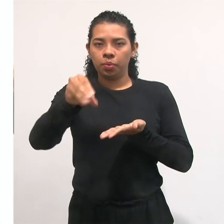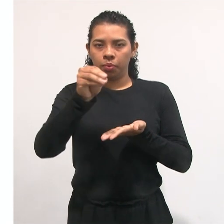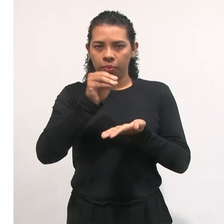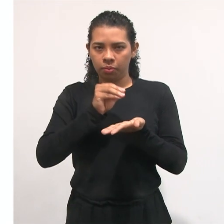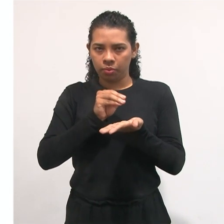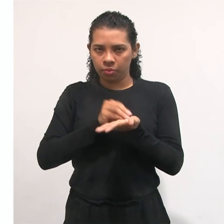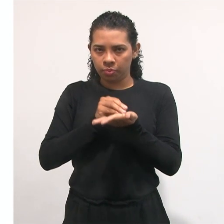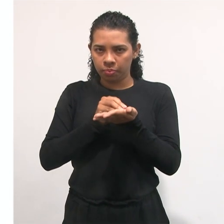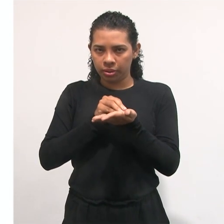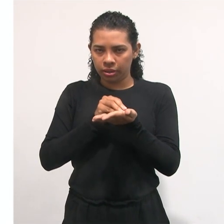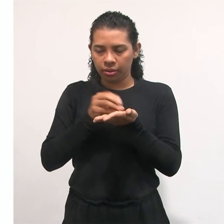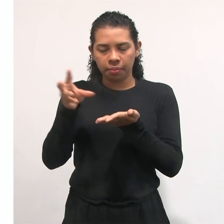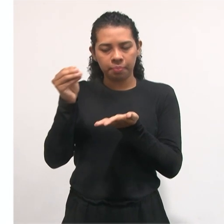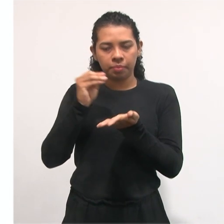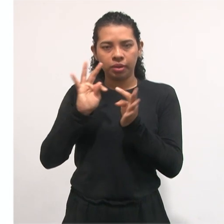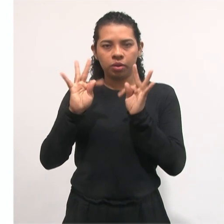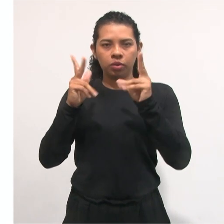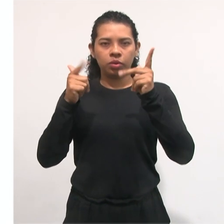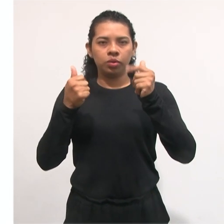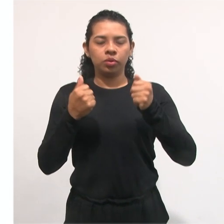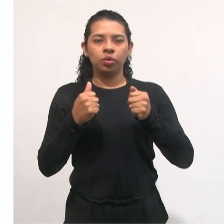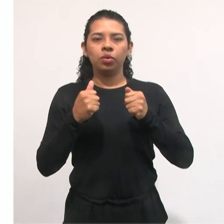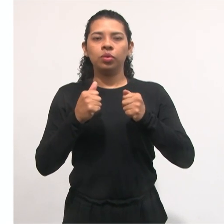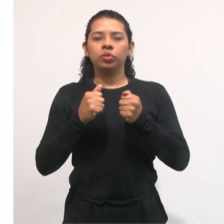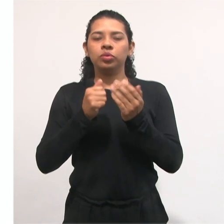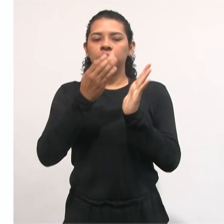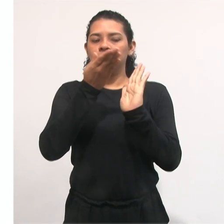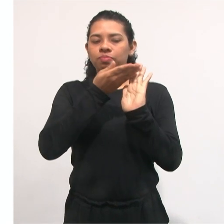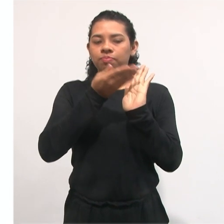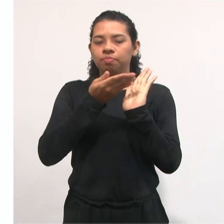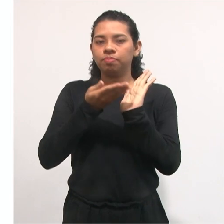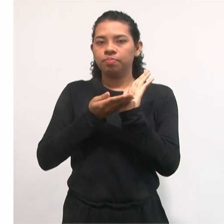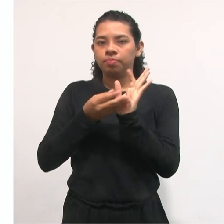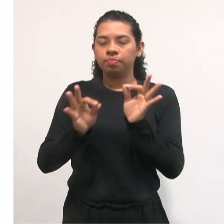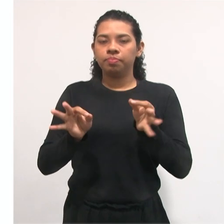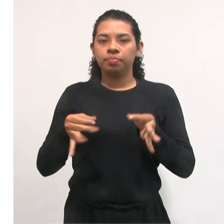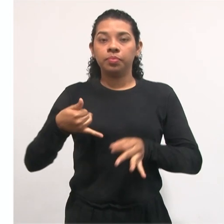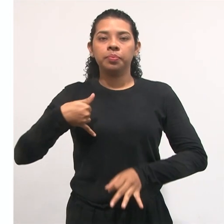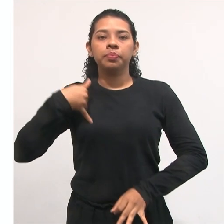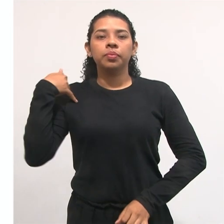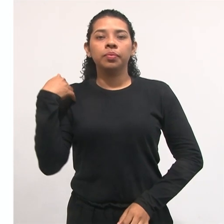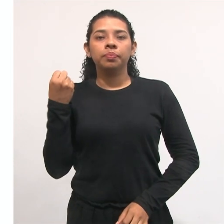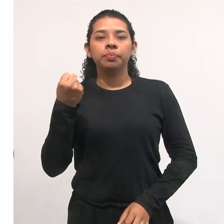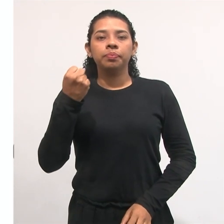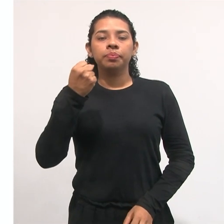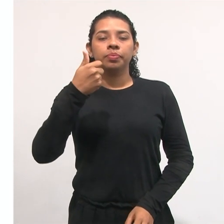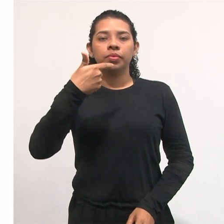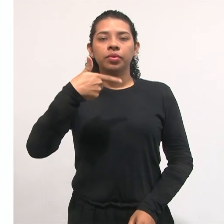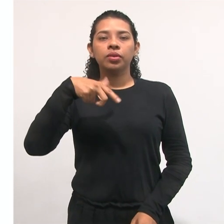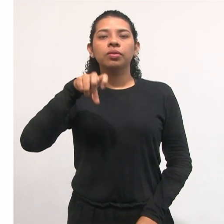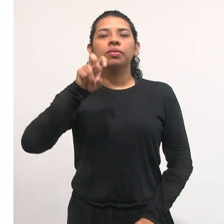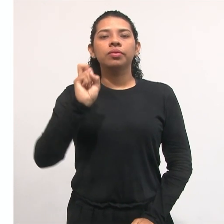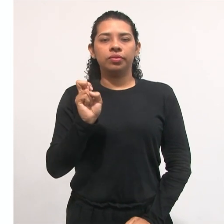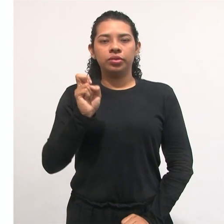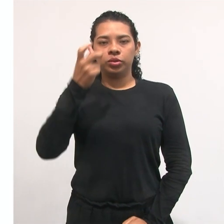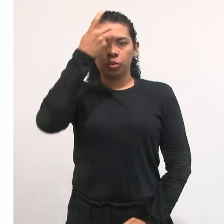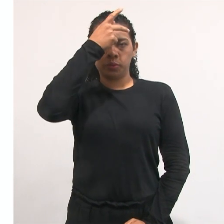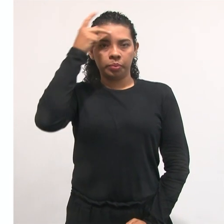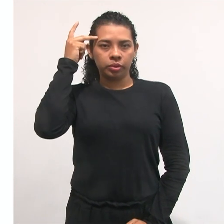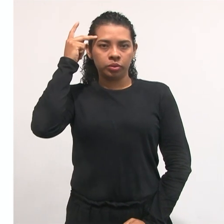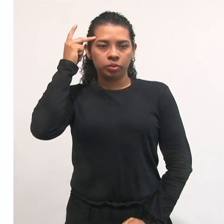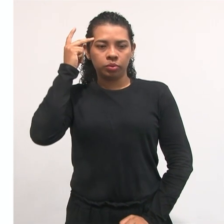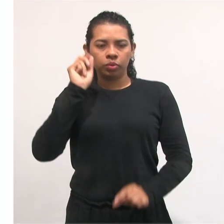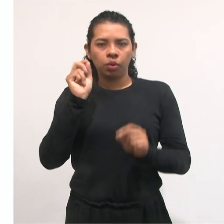25, idade dos 25 servidores, ok? E aí, beleza, olha só, não está organizado, a